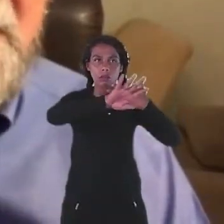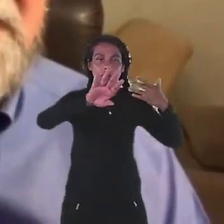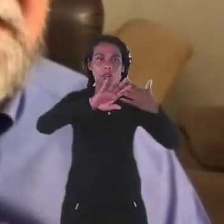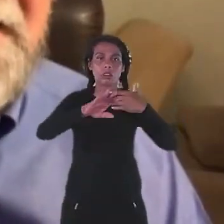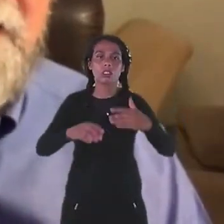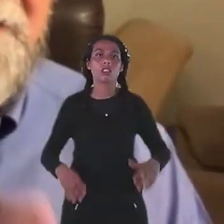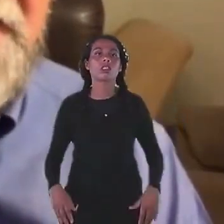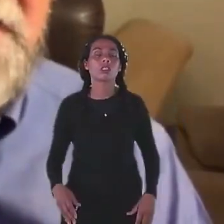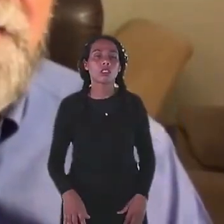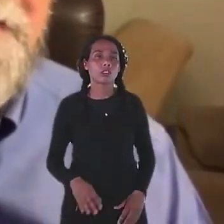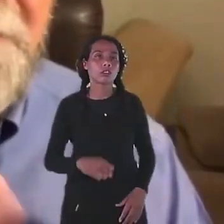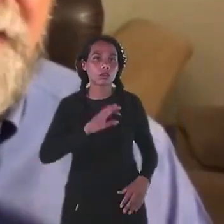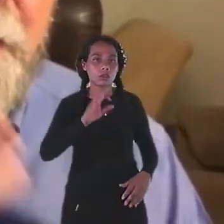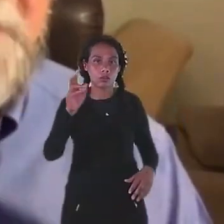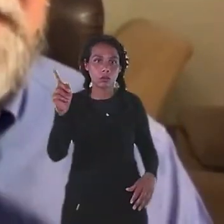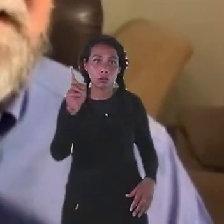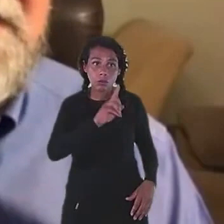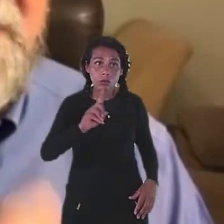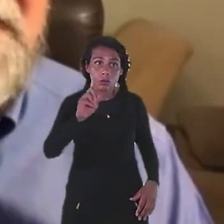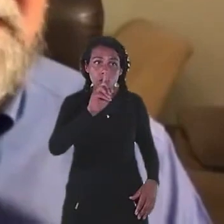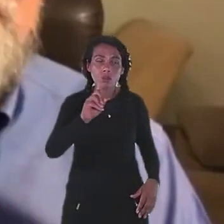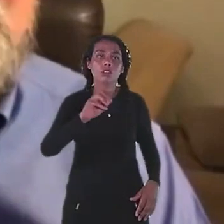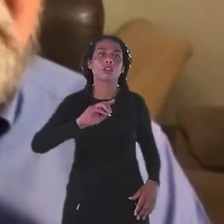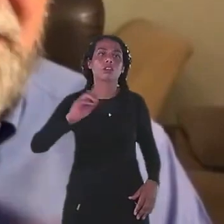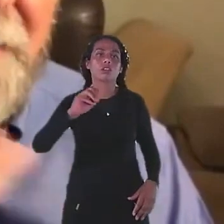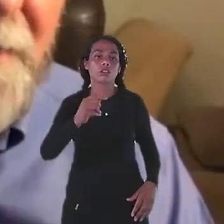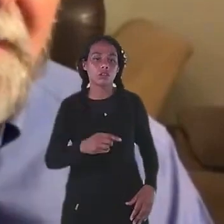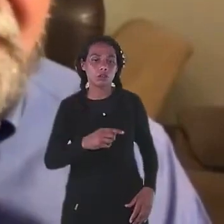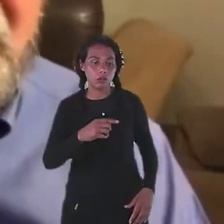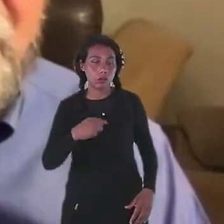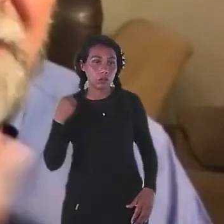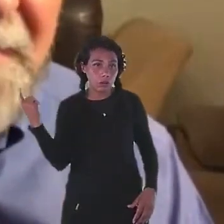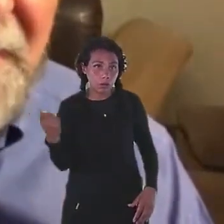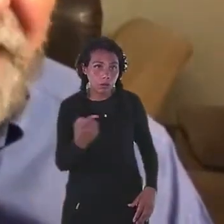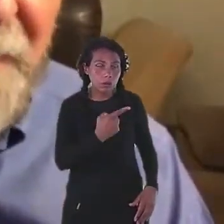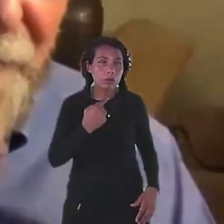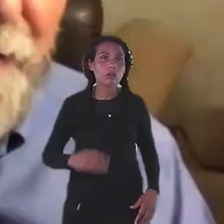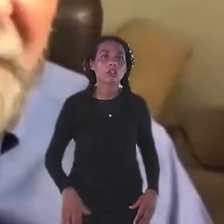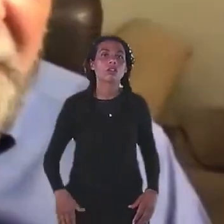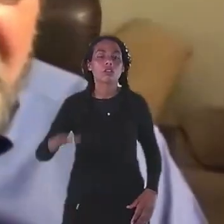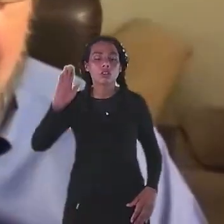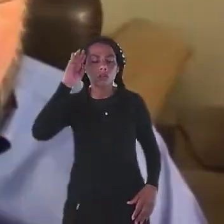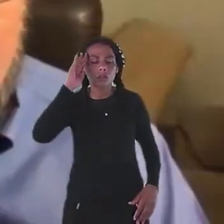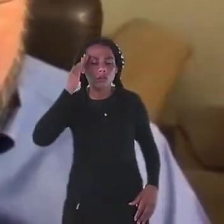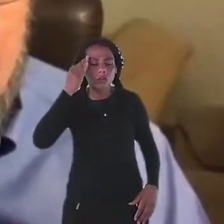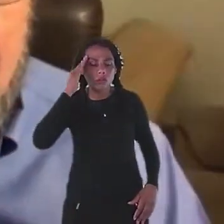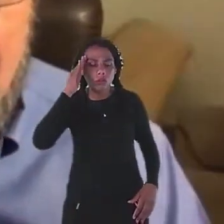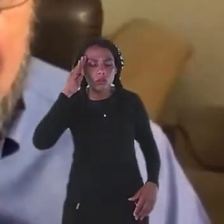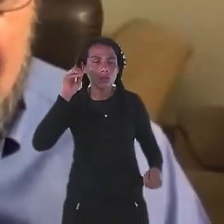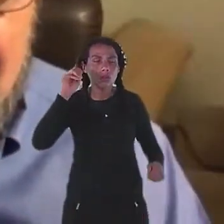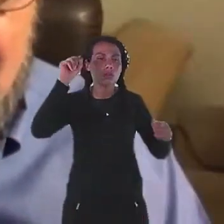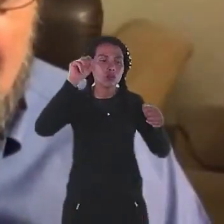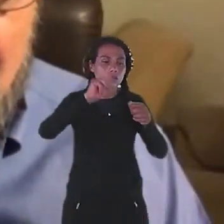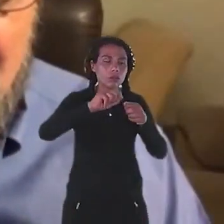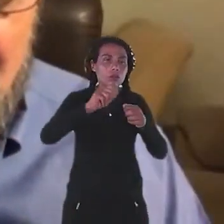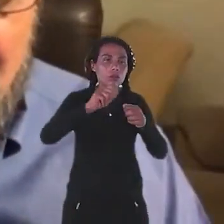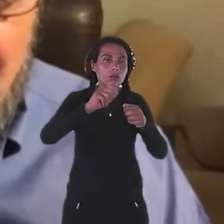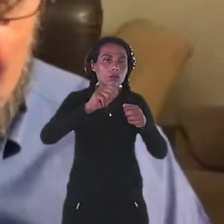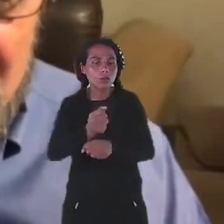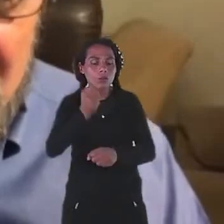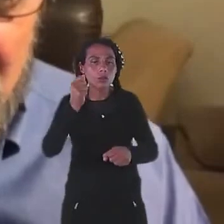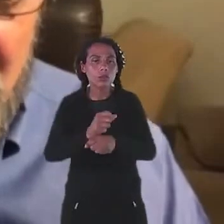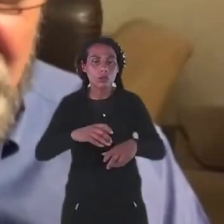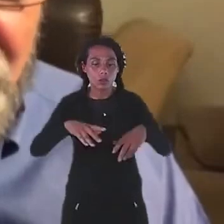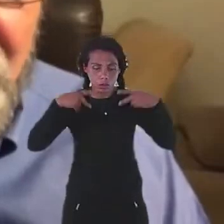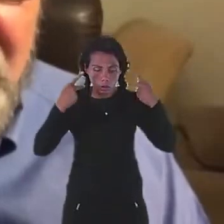fazer isso para tentar conferir algum tipo de compreensão e entendimento ao que existe aqui fora, né? E essa questão da mente e